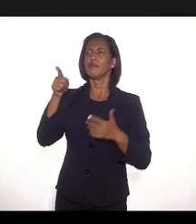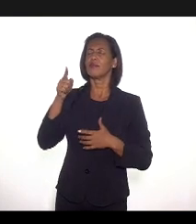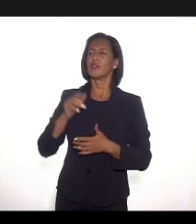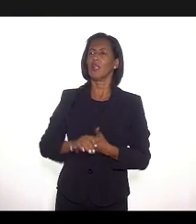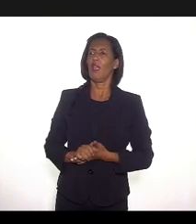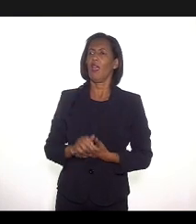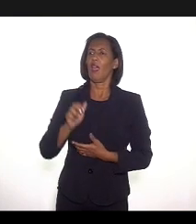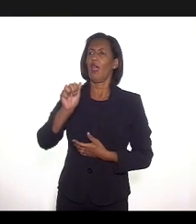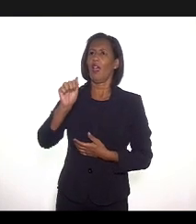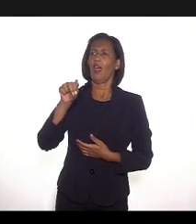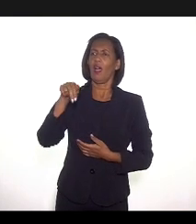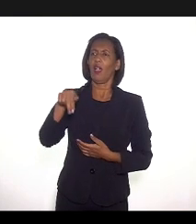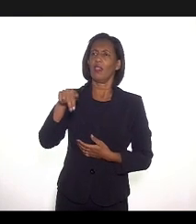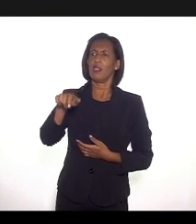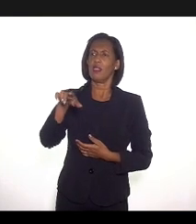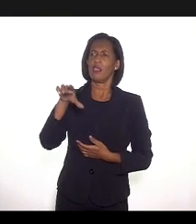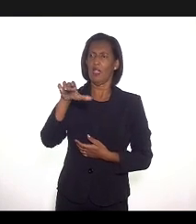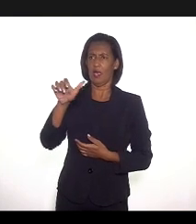anexa a